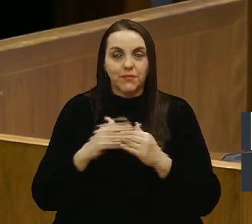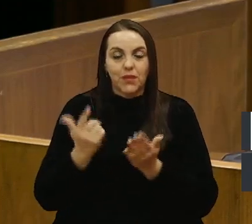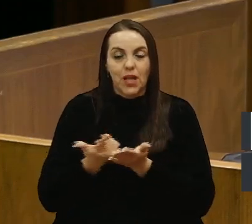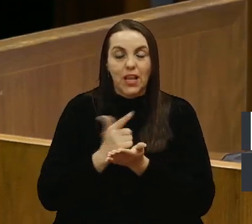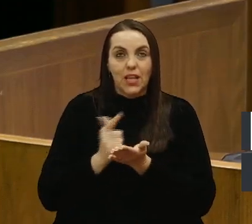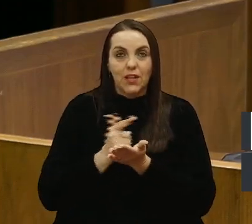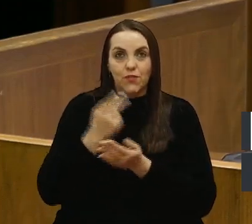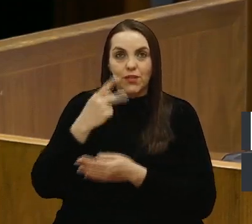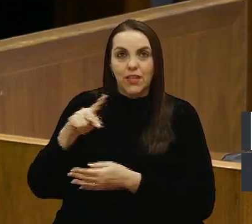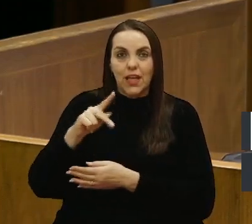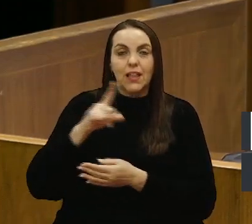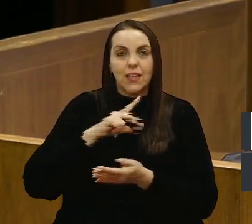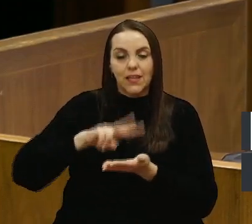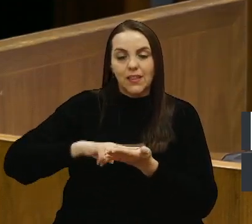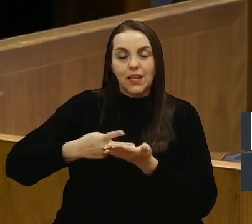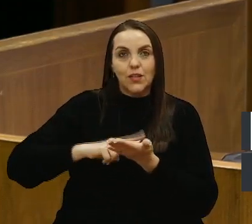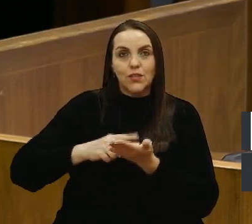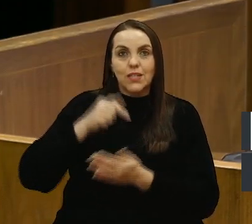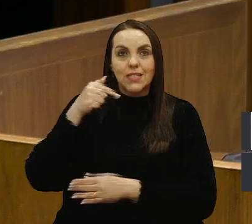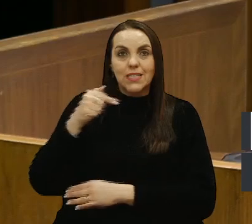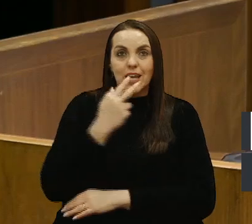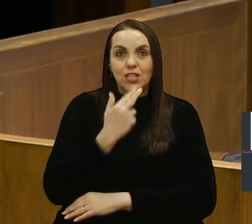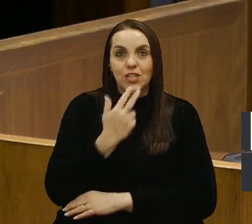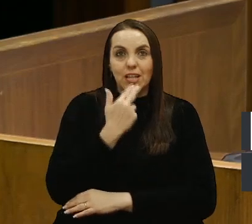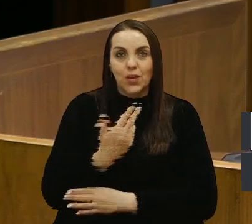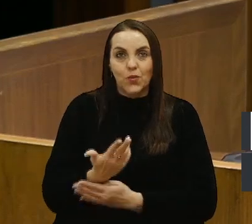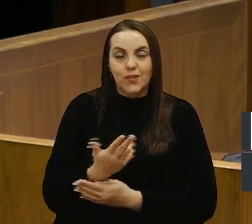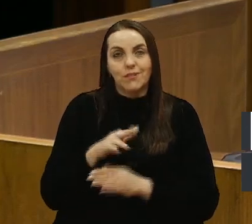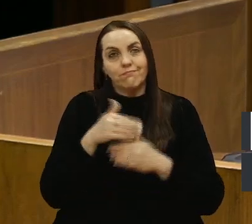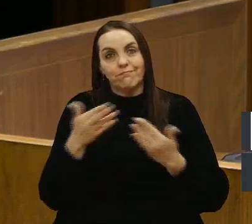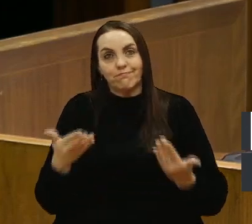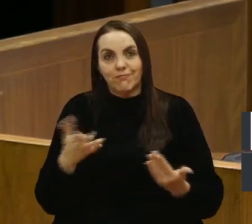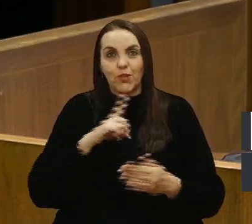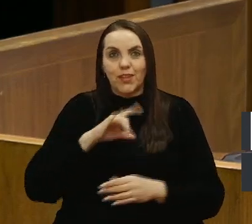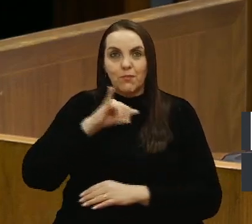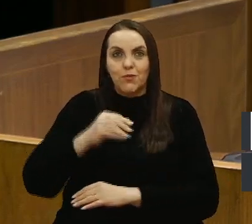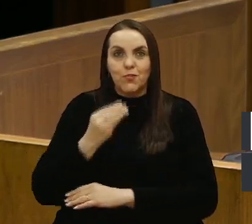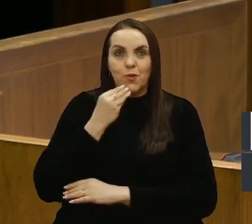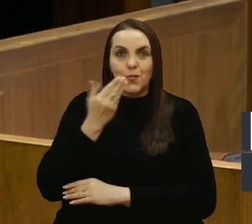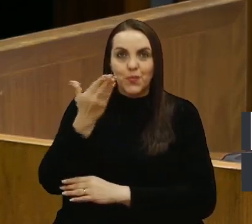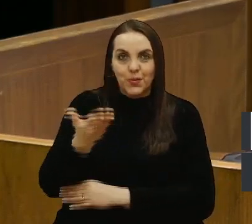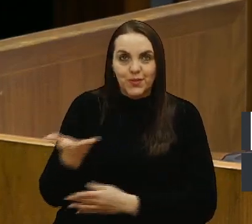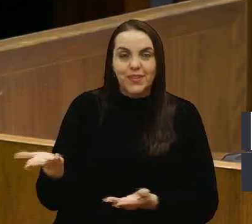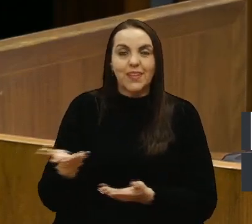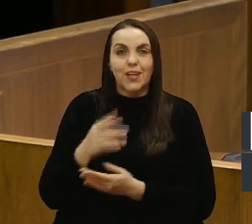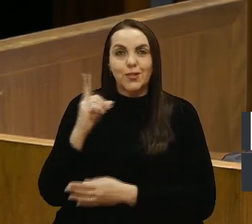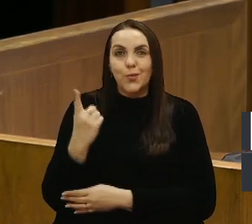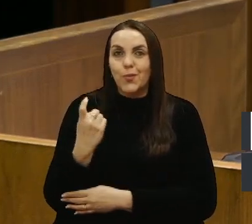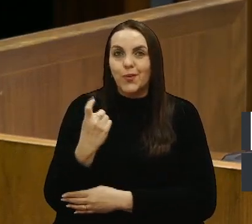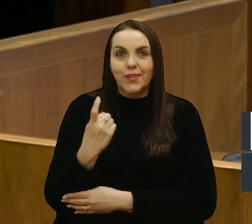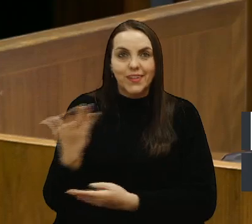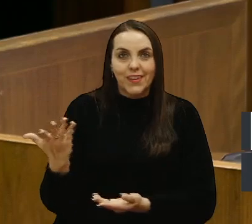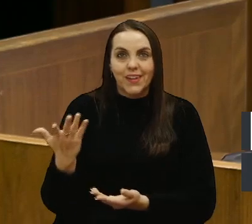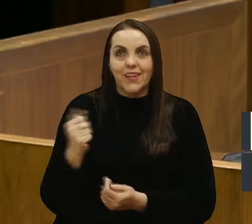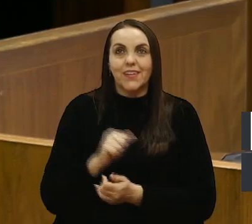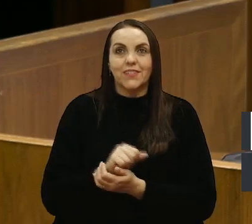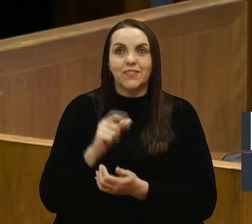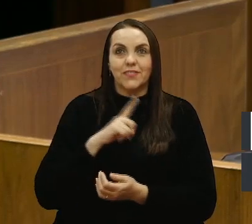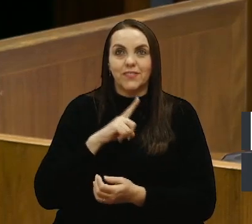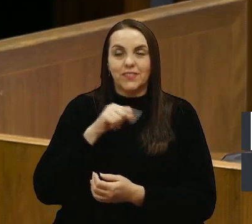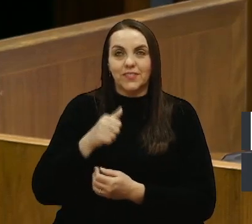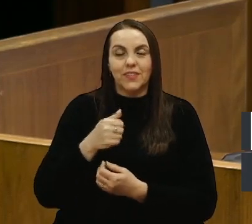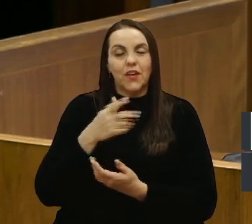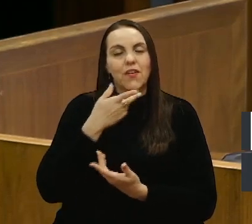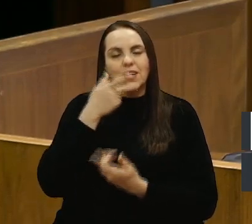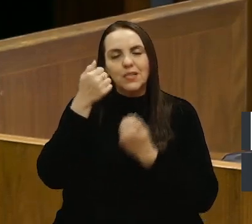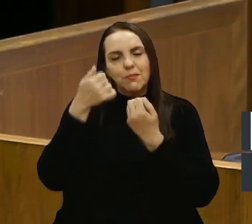tem tradução em 7 línguas. Então, nós temos uma oportunidade única de falar um pouco mais do